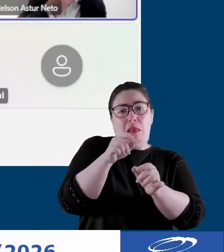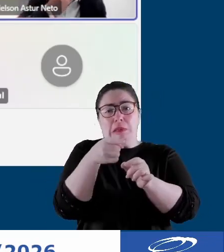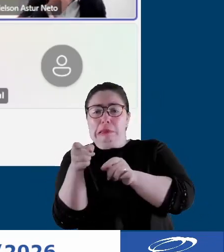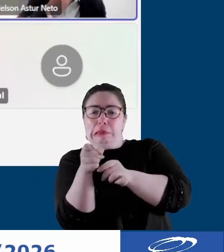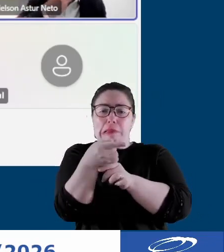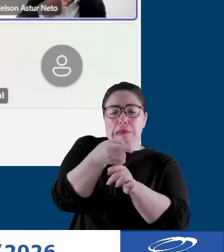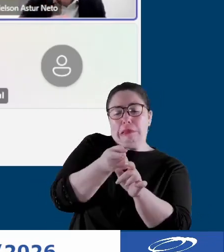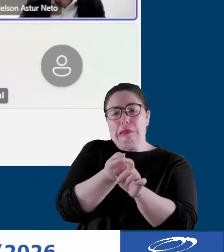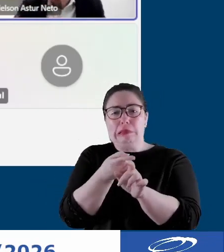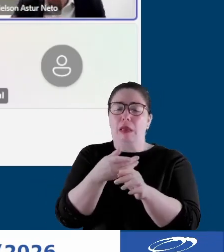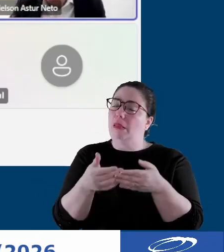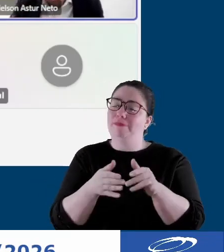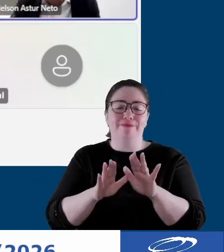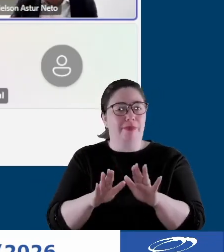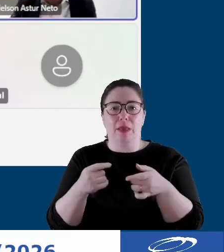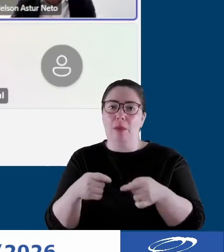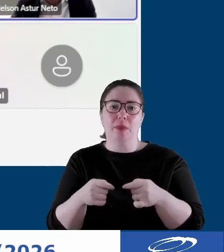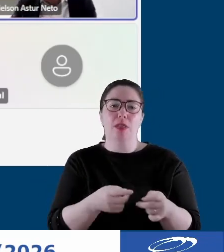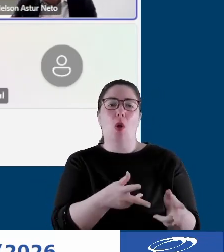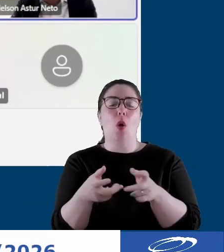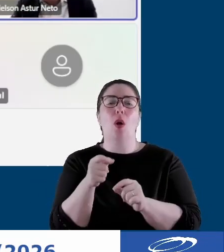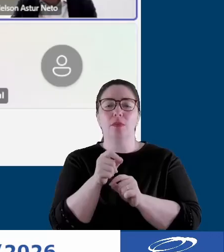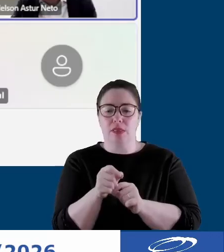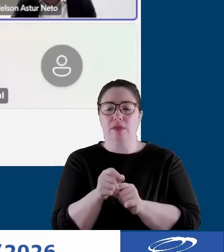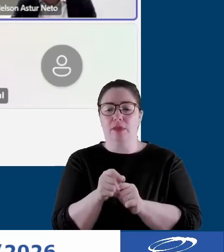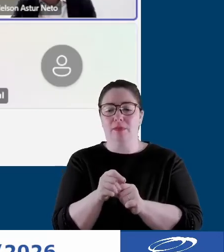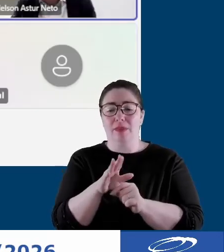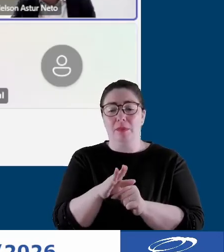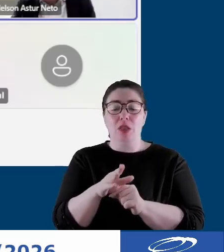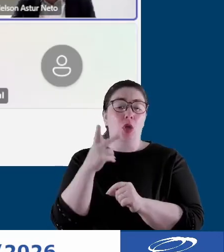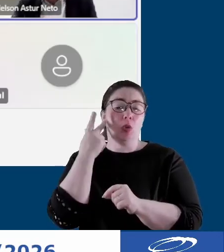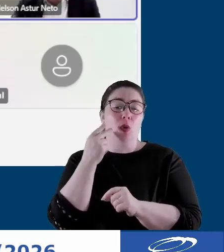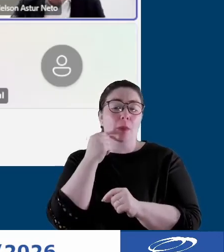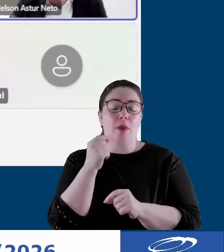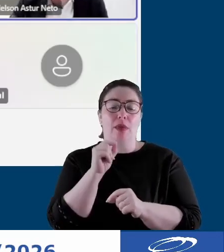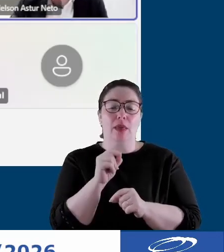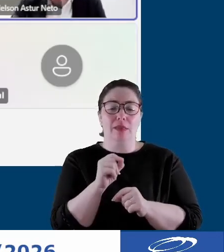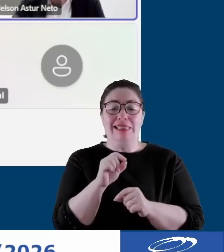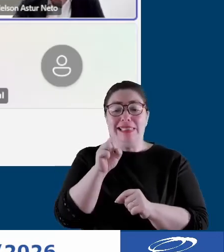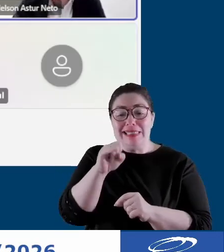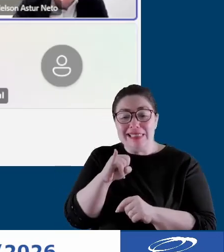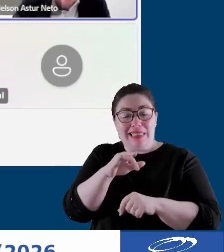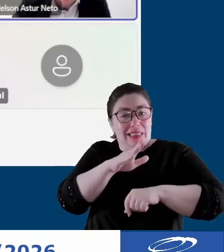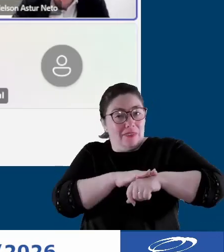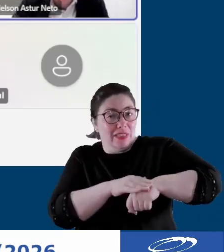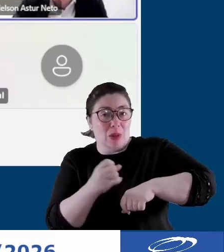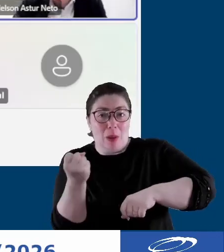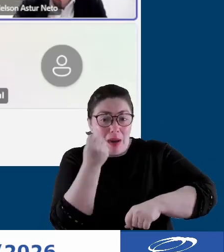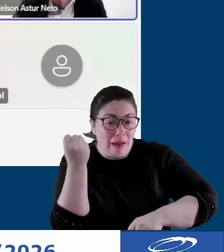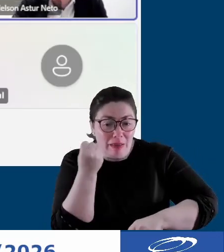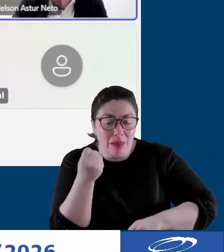Idealmente, principalmente em infecções agudas, pós-operatórias, a coleta de amostra, a